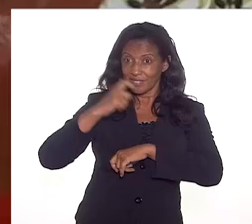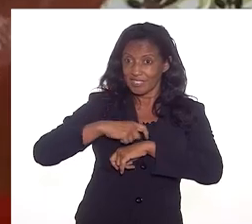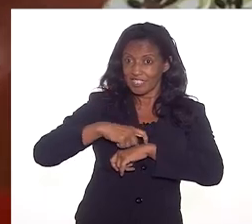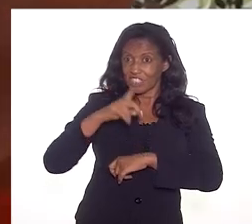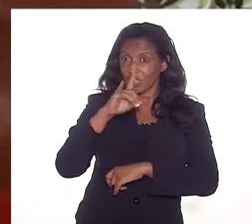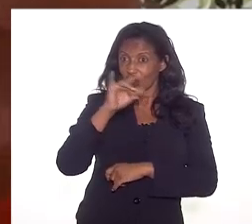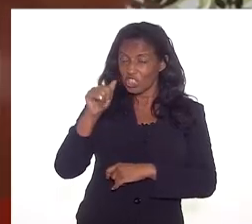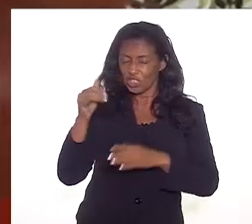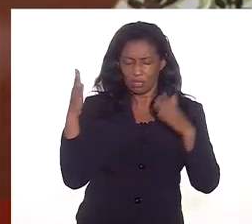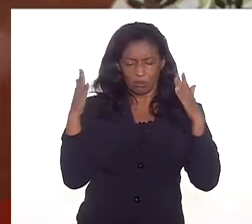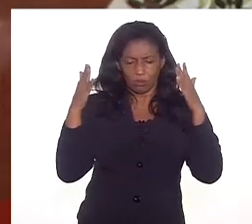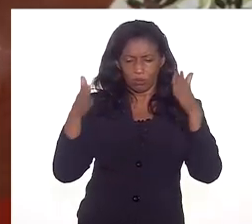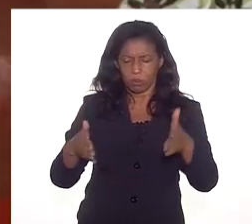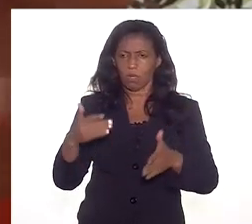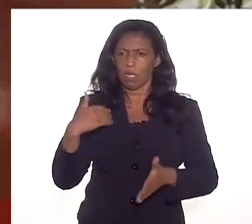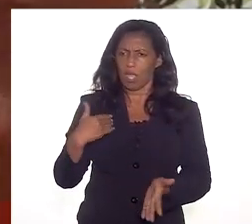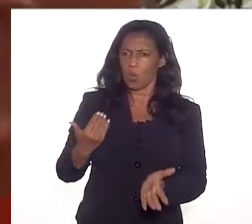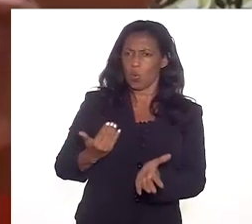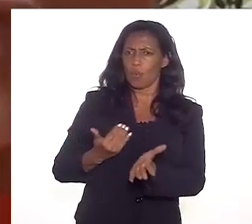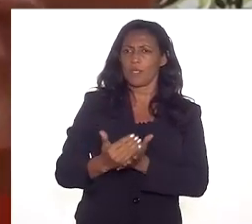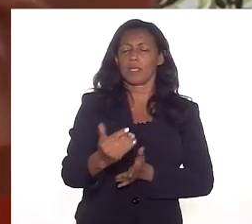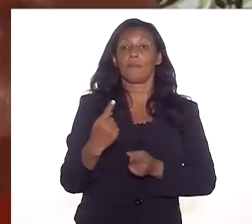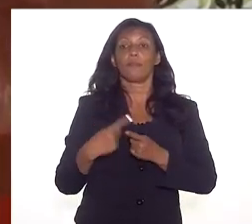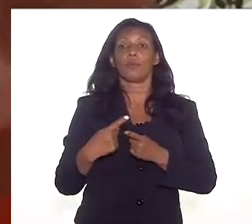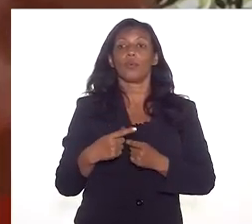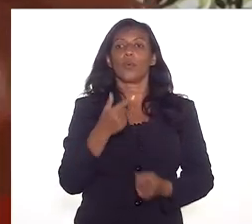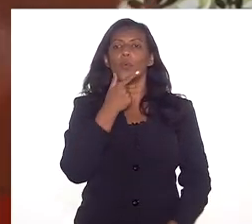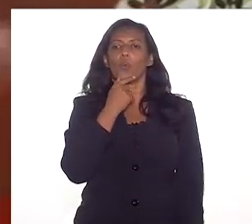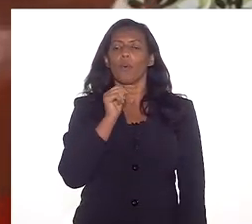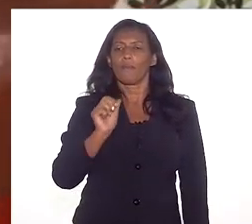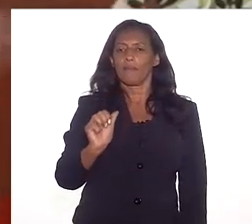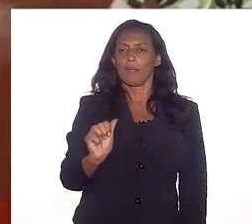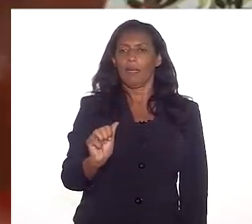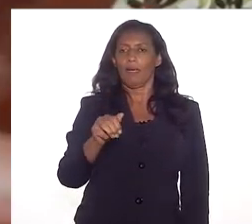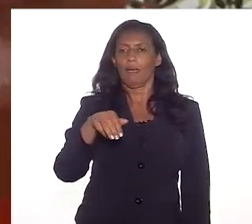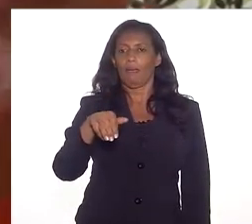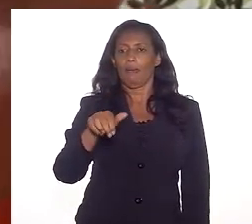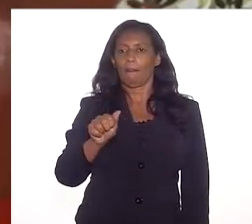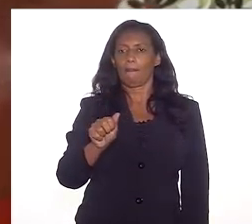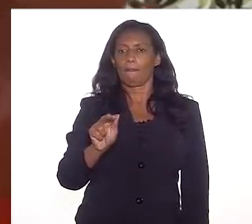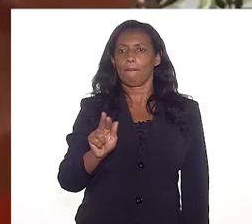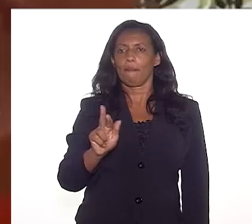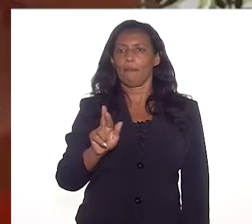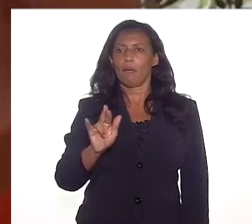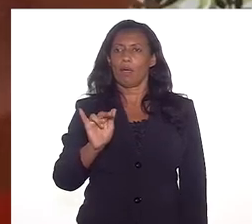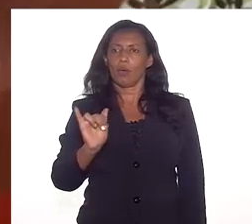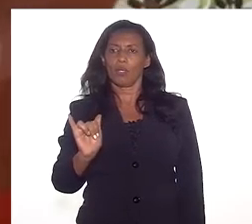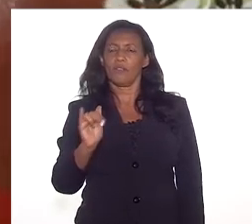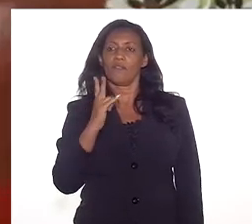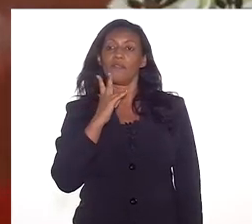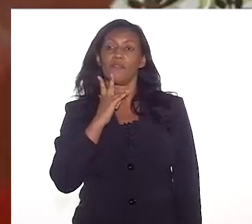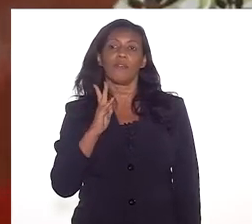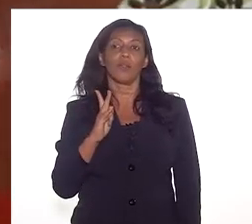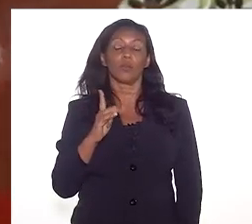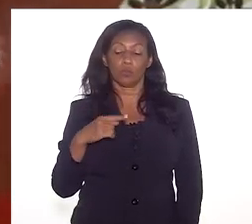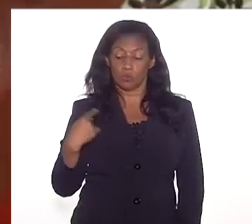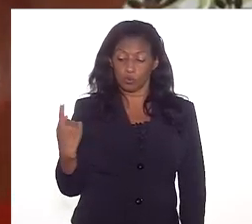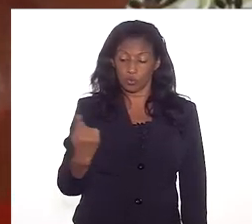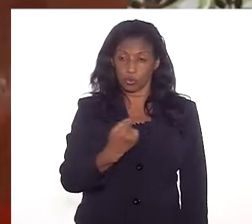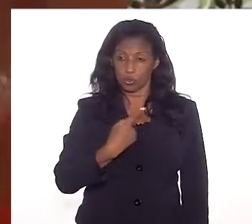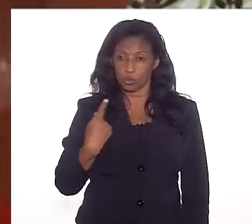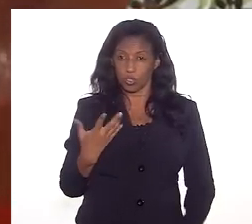dia, aí eu comecei mesmo nesse dia, o Amauri pegou a palavra, falou e tal, e falou, ó, nós